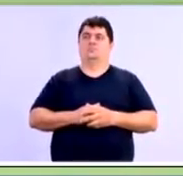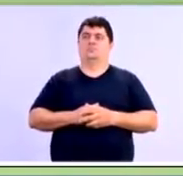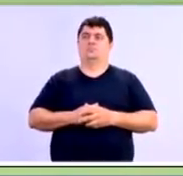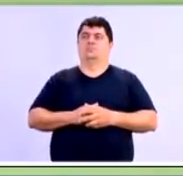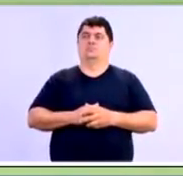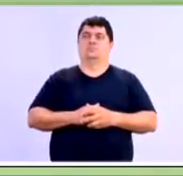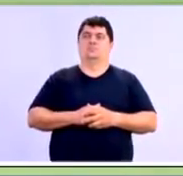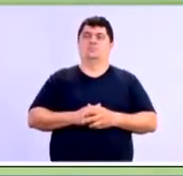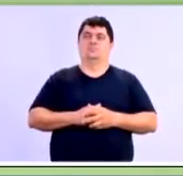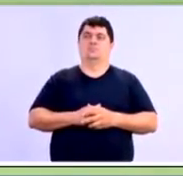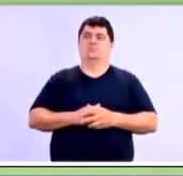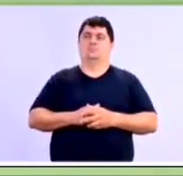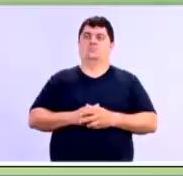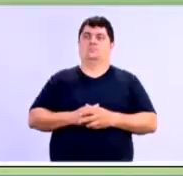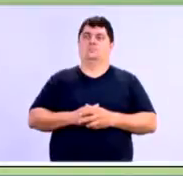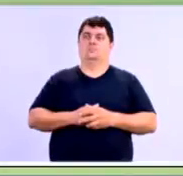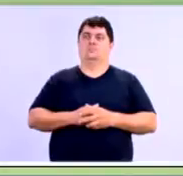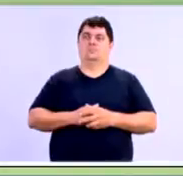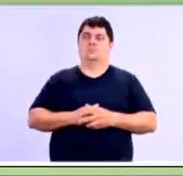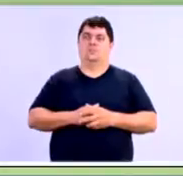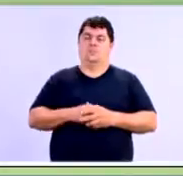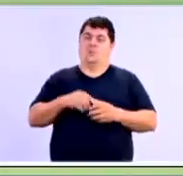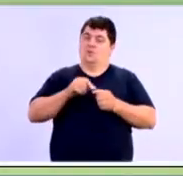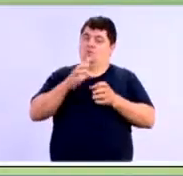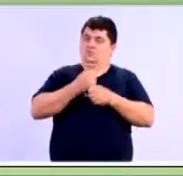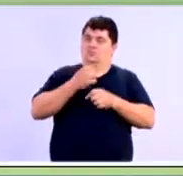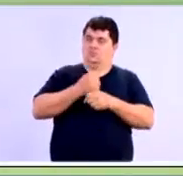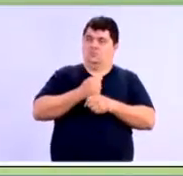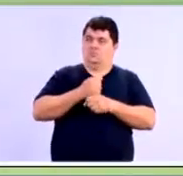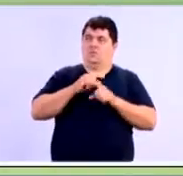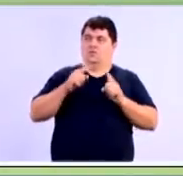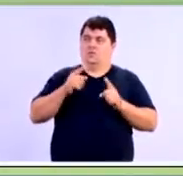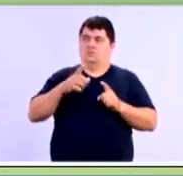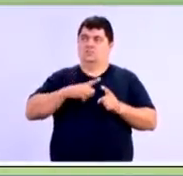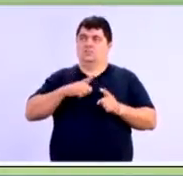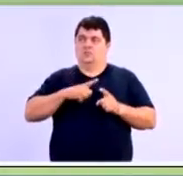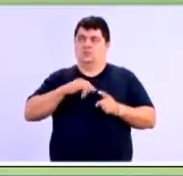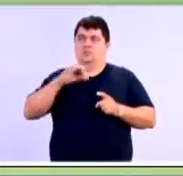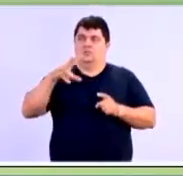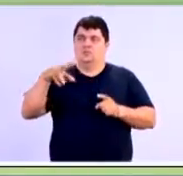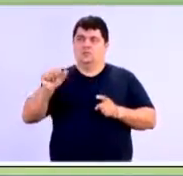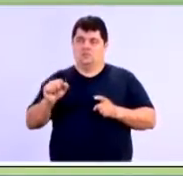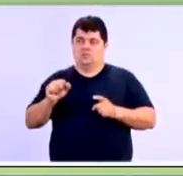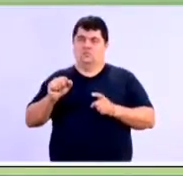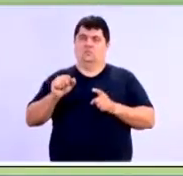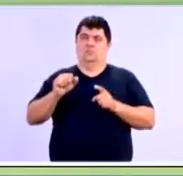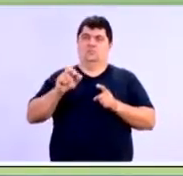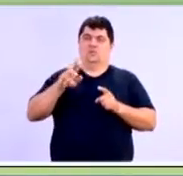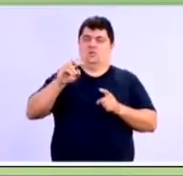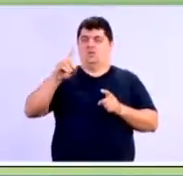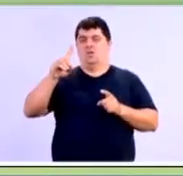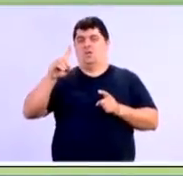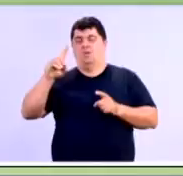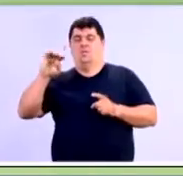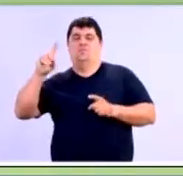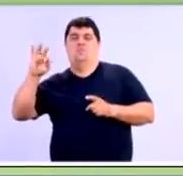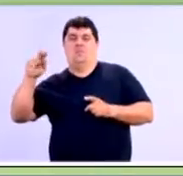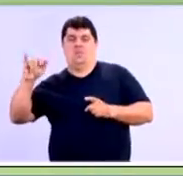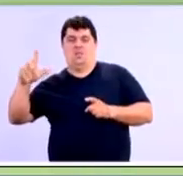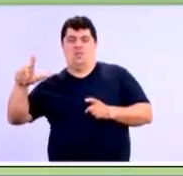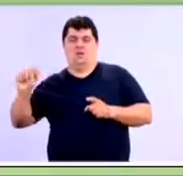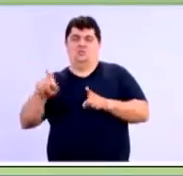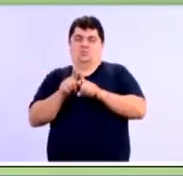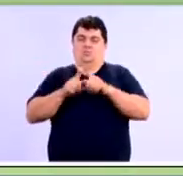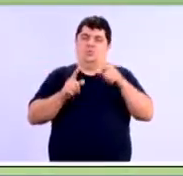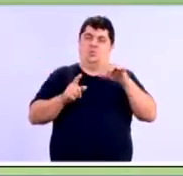aí sempre a gente quer saber, poxa, você calculou, né? Mas levando em consideração cada um dos índices de rentabilidade e